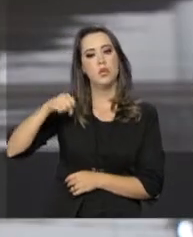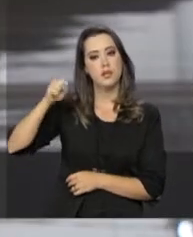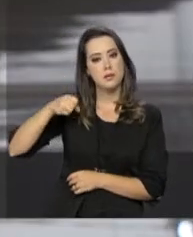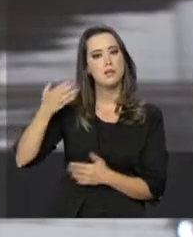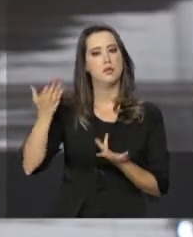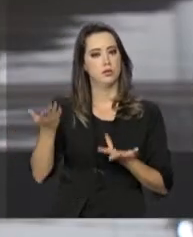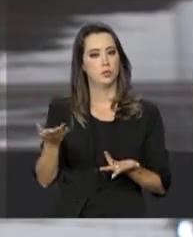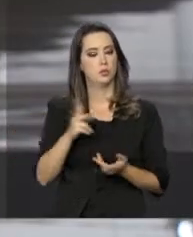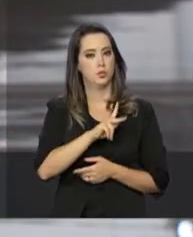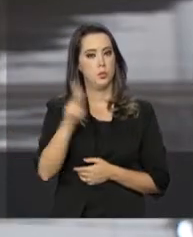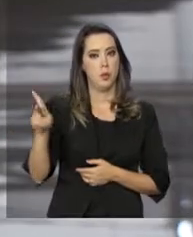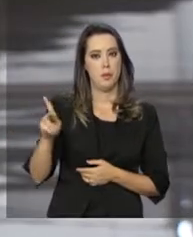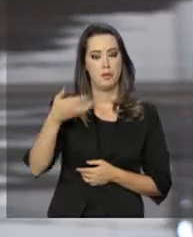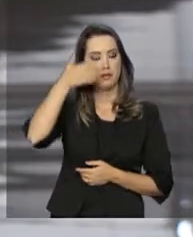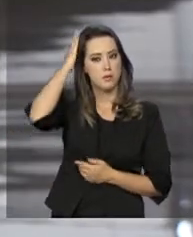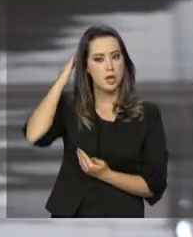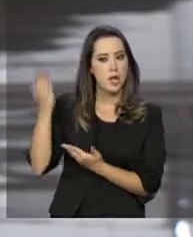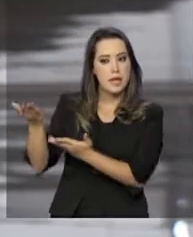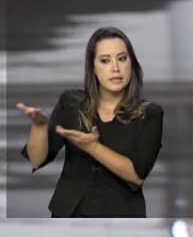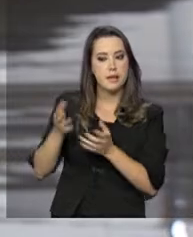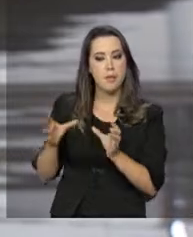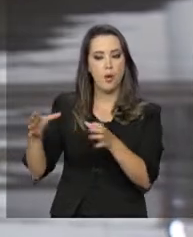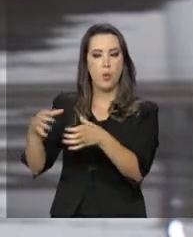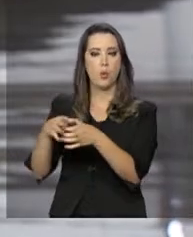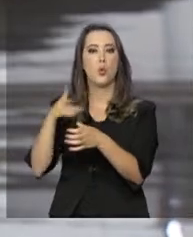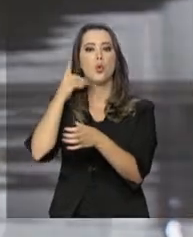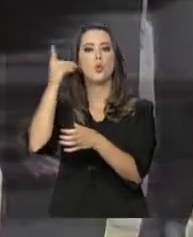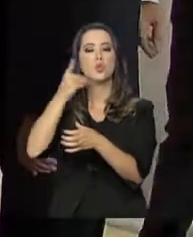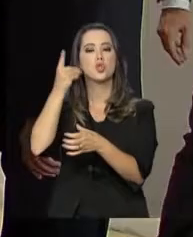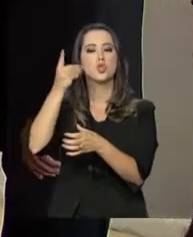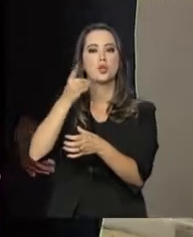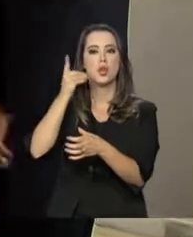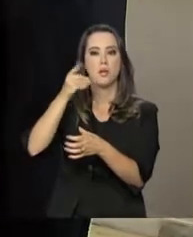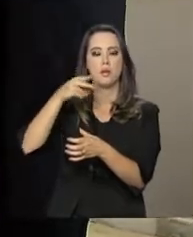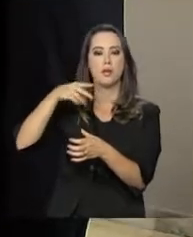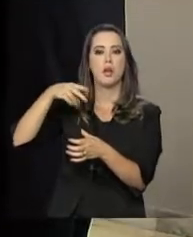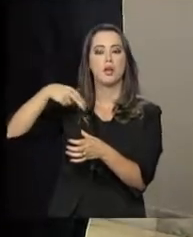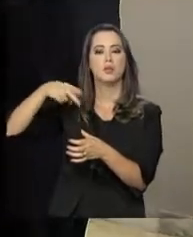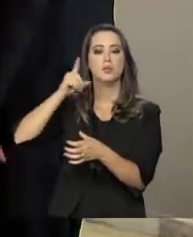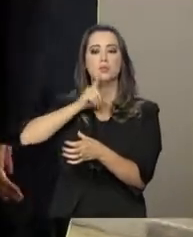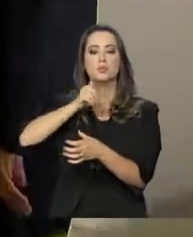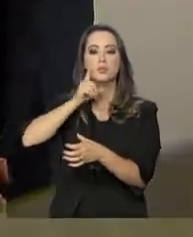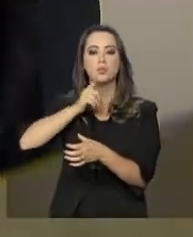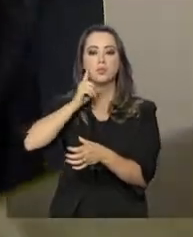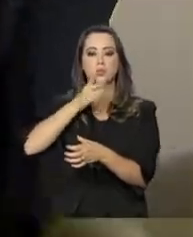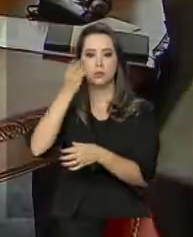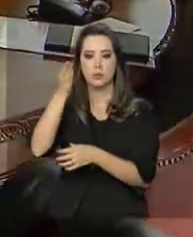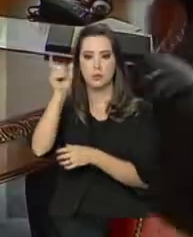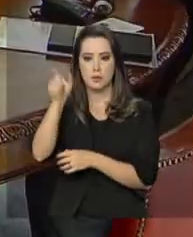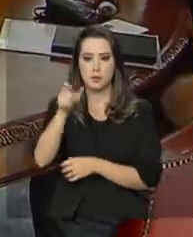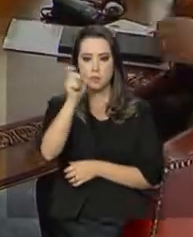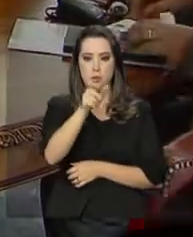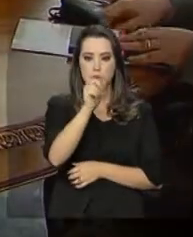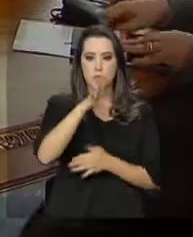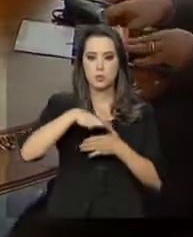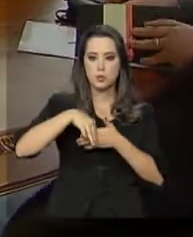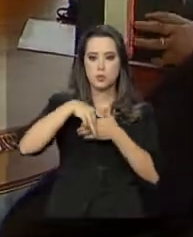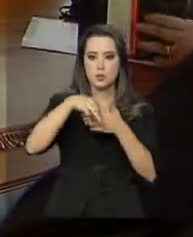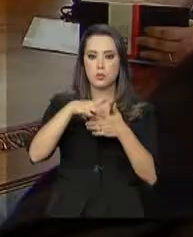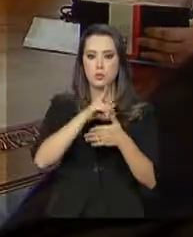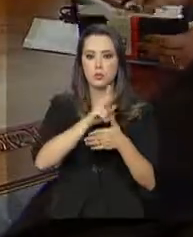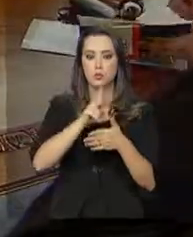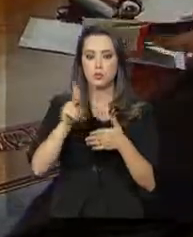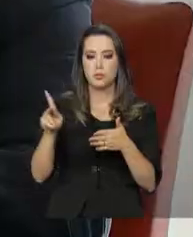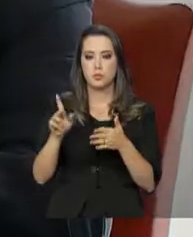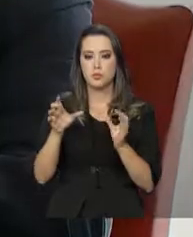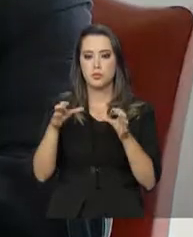o presidente michel temer recebeu essa comitiva de deputados norte-americanos e esses deputados liderados pelo presidente da comissão